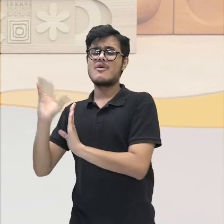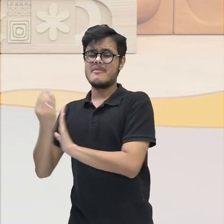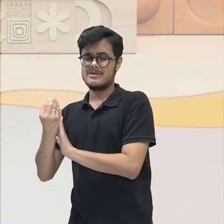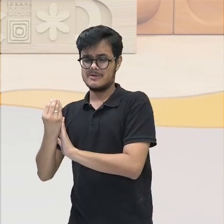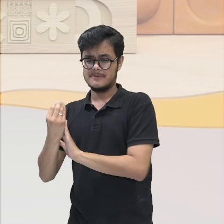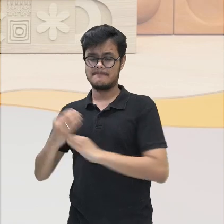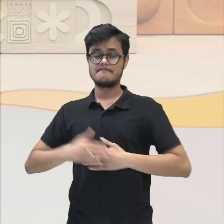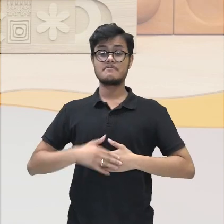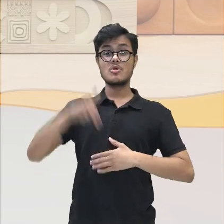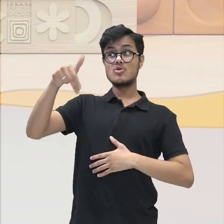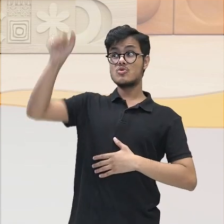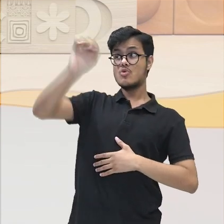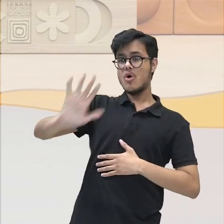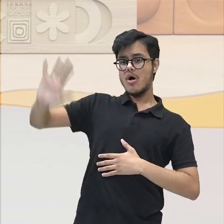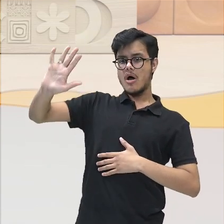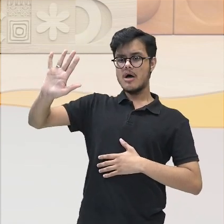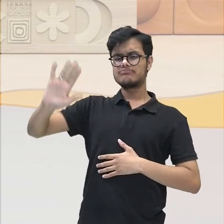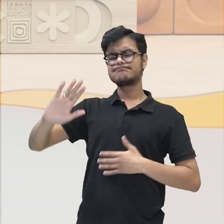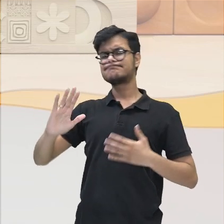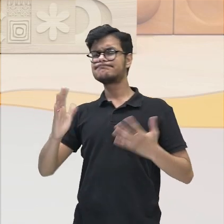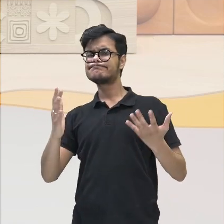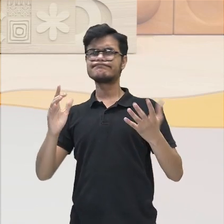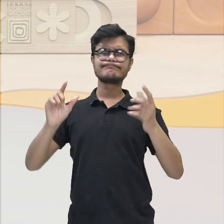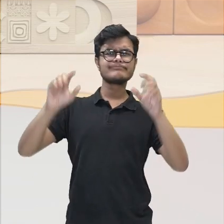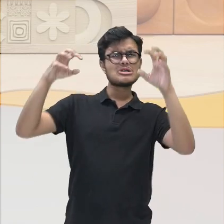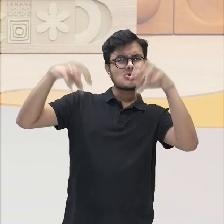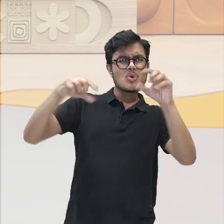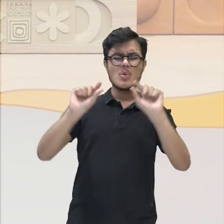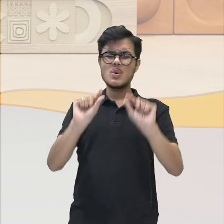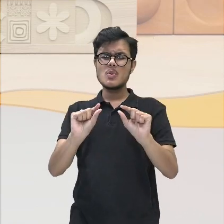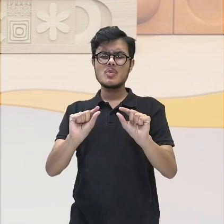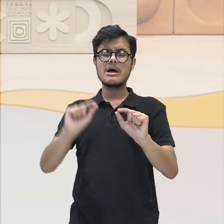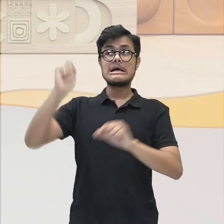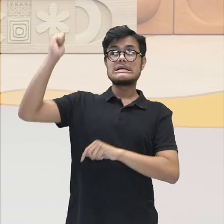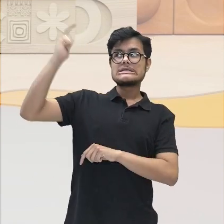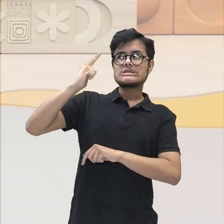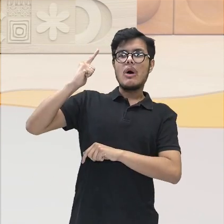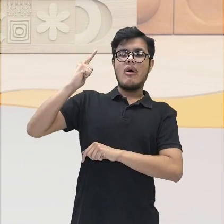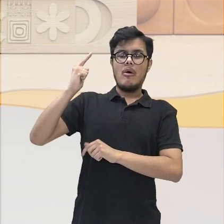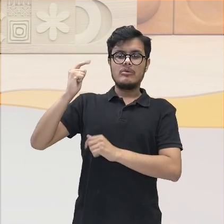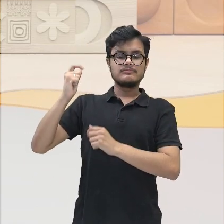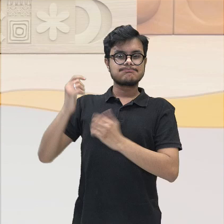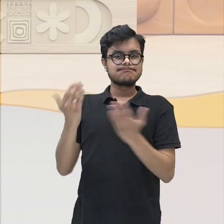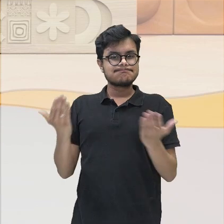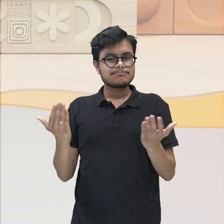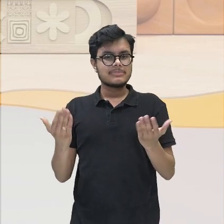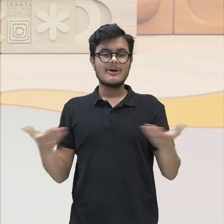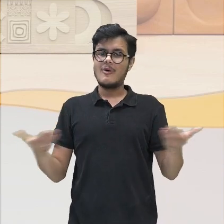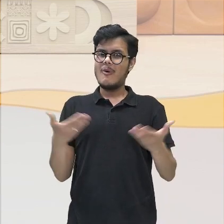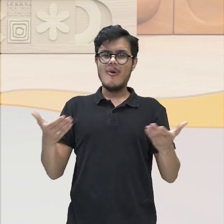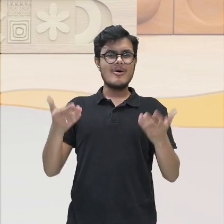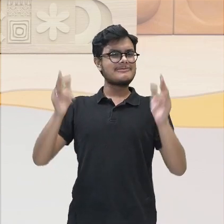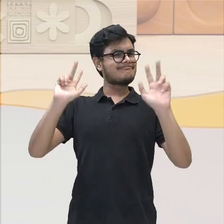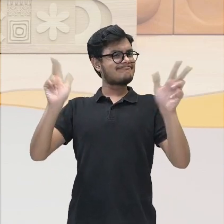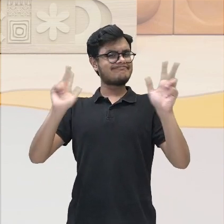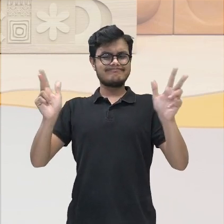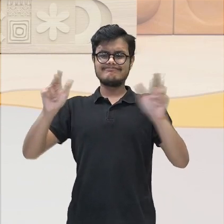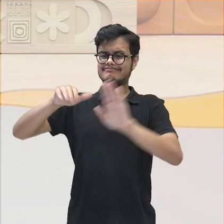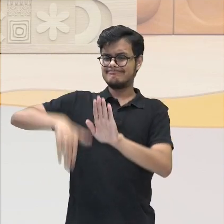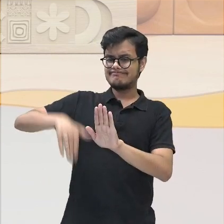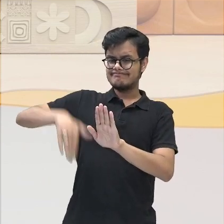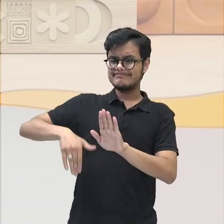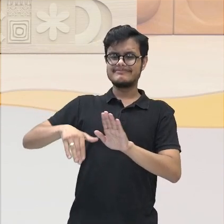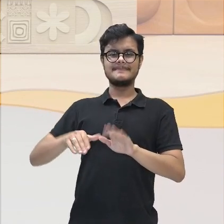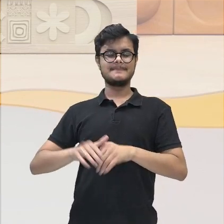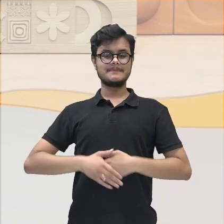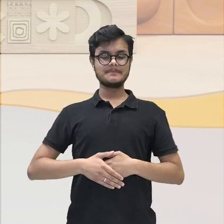No Nordeste, a previsão é de pouca chuva e muito sol durante o dia, então hoje dá para curtir bem as praias litorâneas. Já